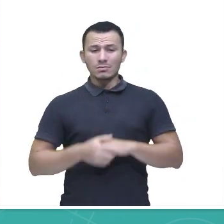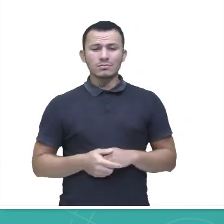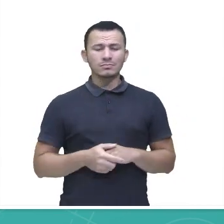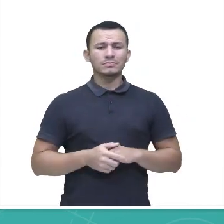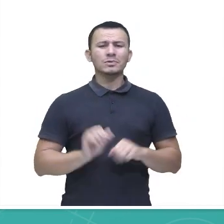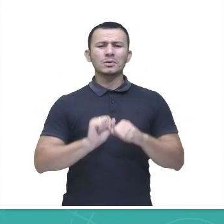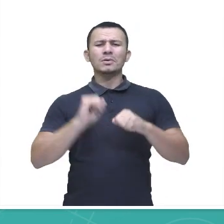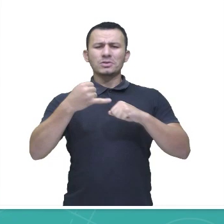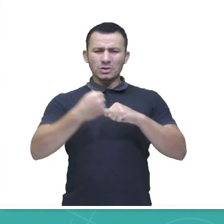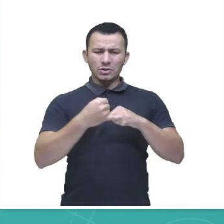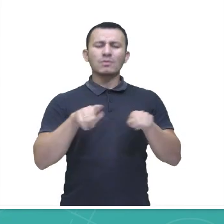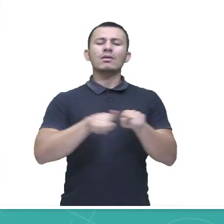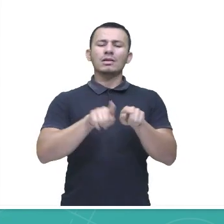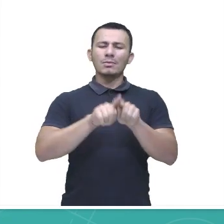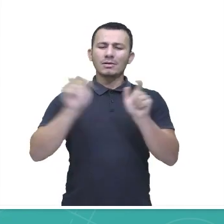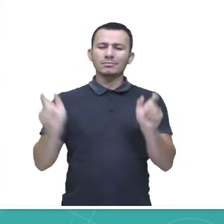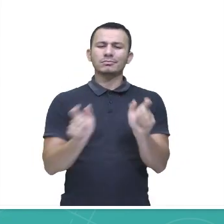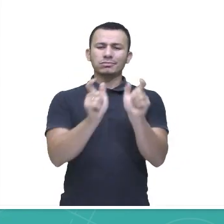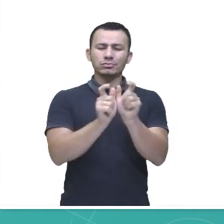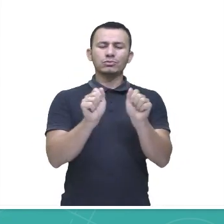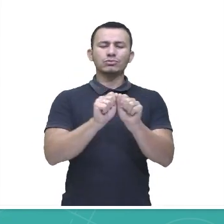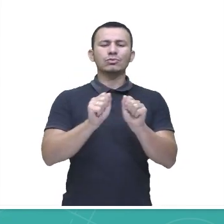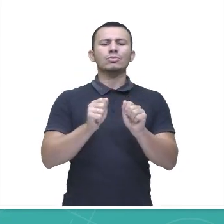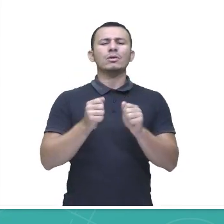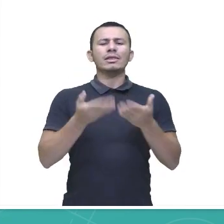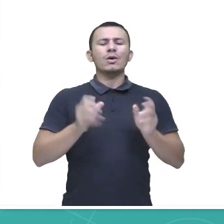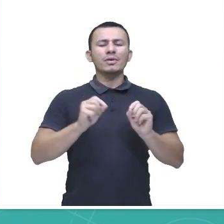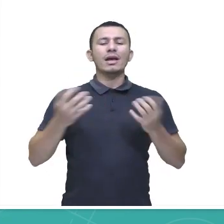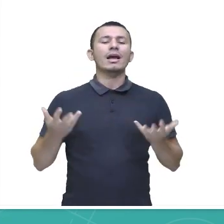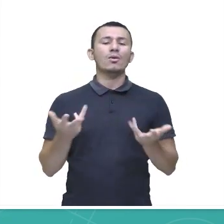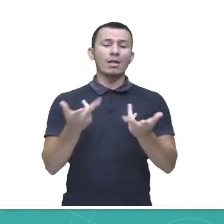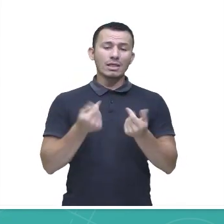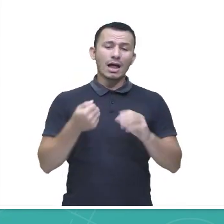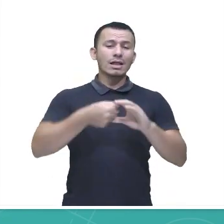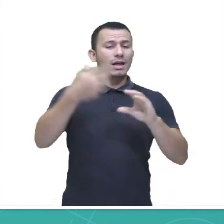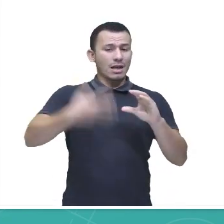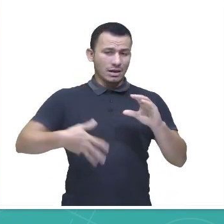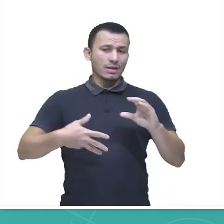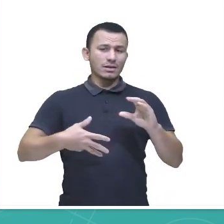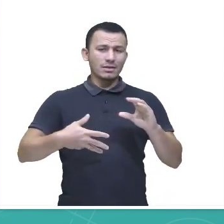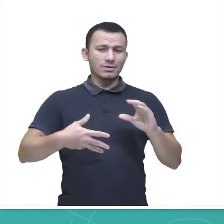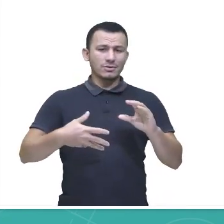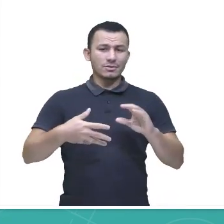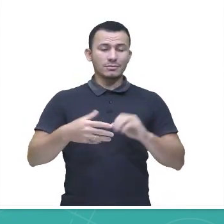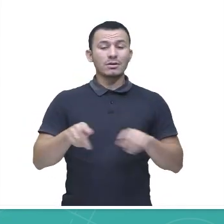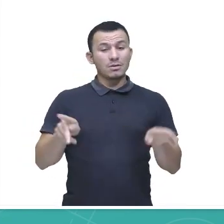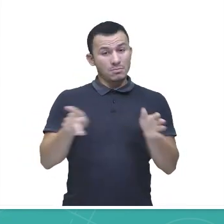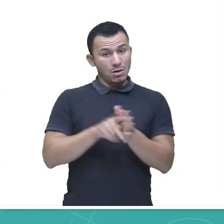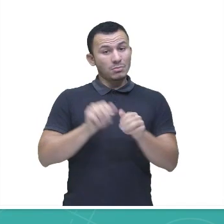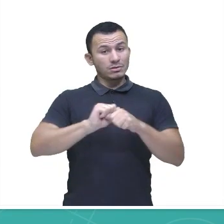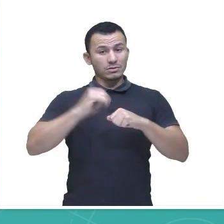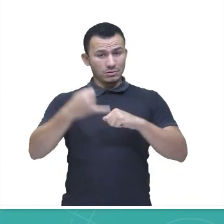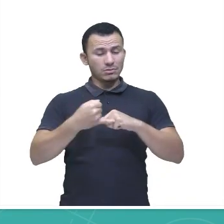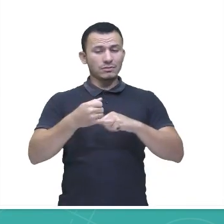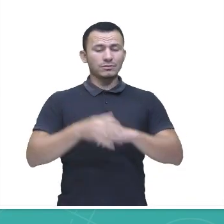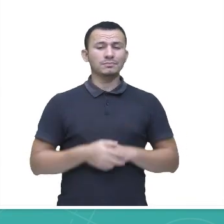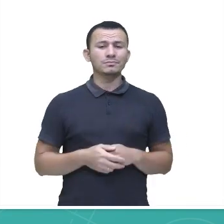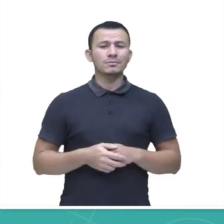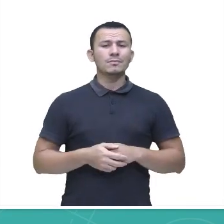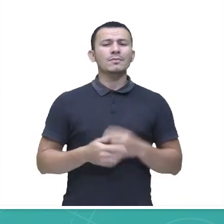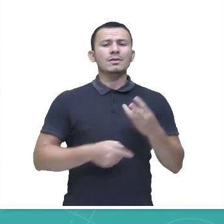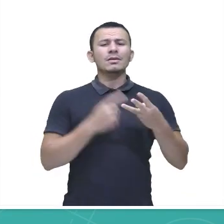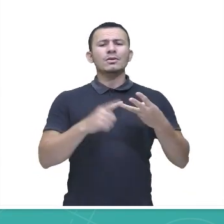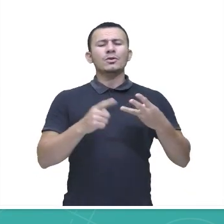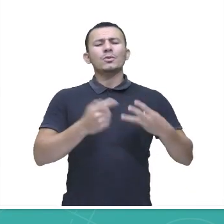acompanha o substantivo para qualificá-lo, né, para dar uma característica, atribuir uma característica ao substantivo. O numeral